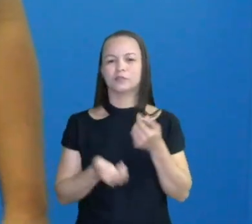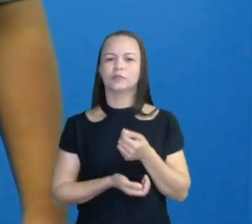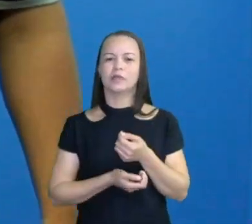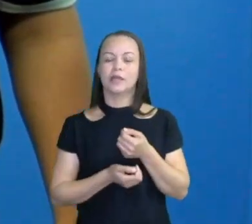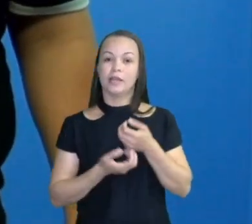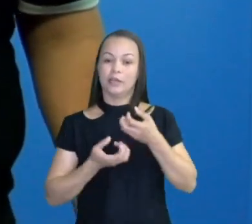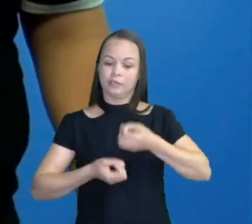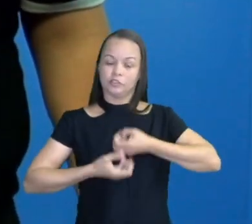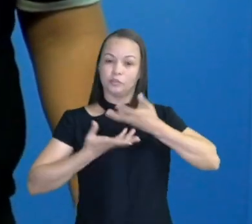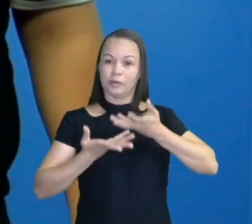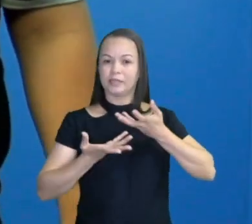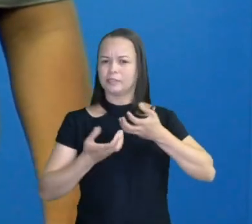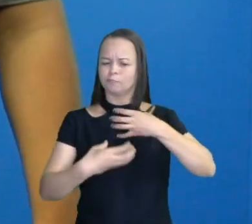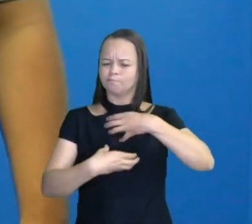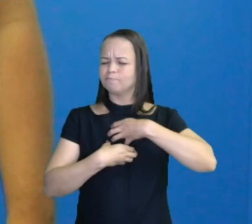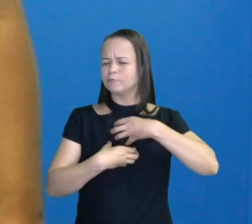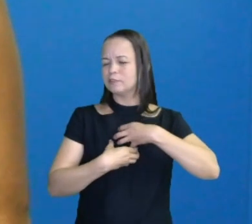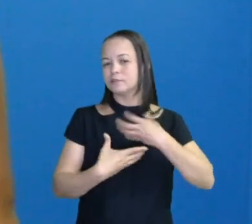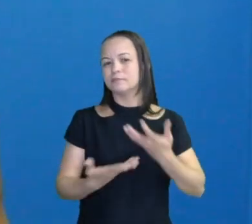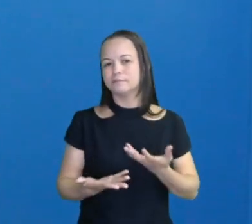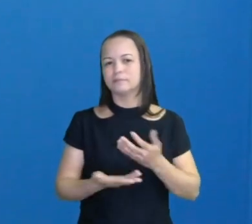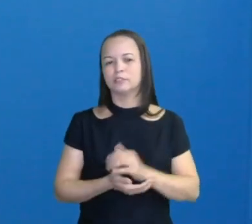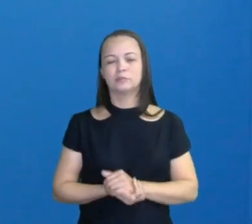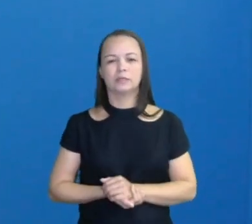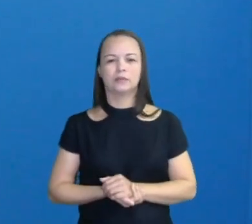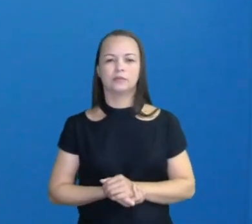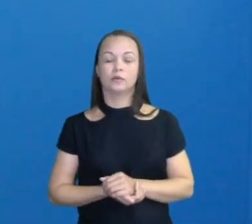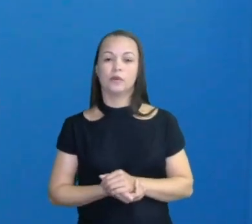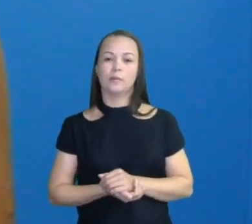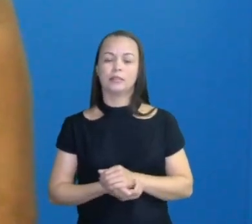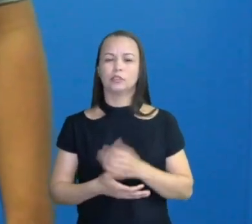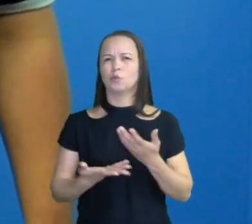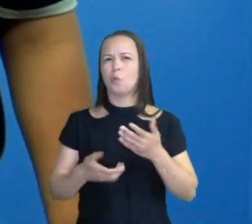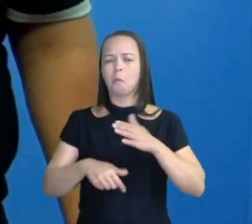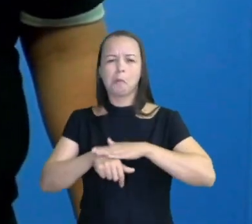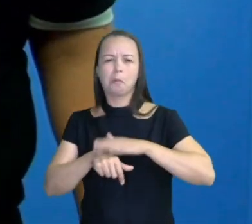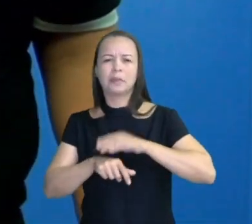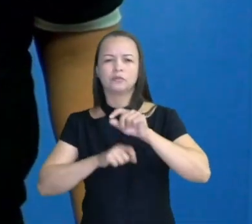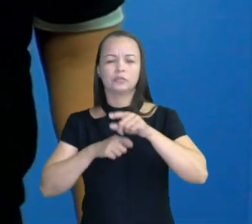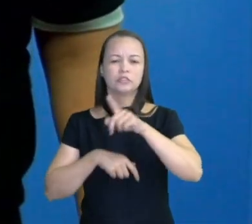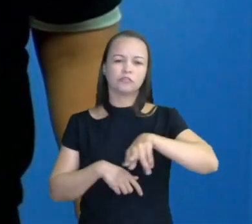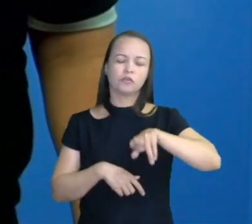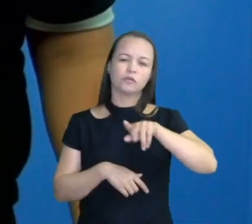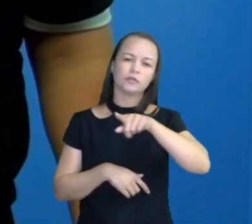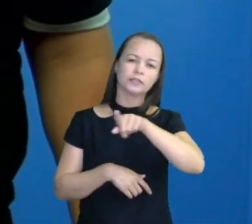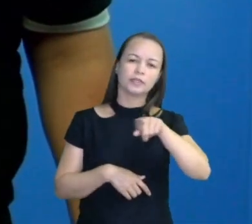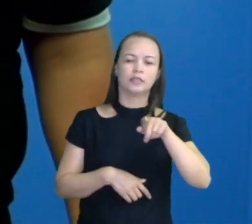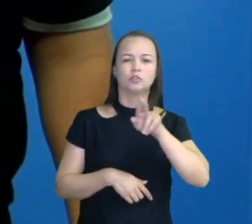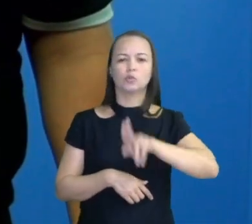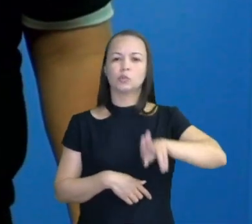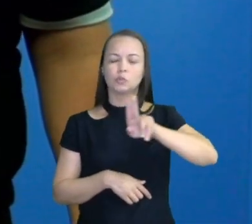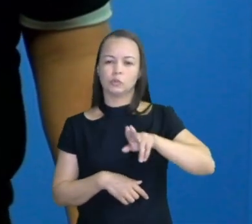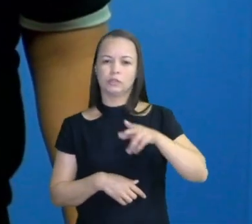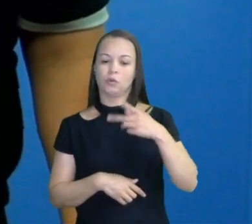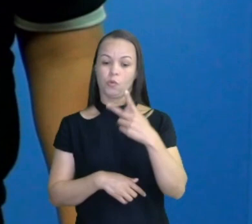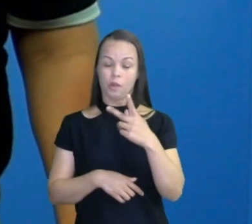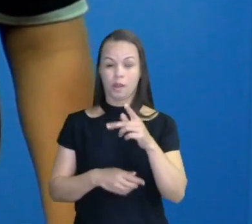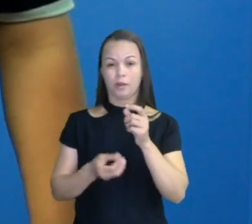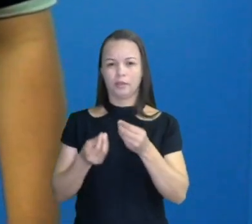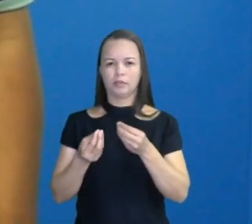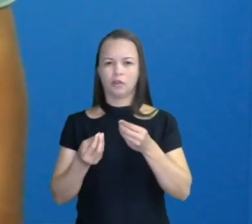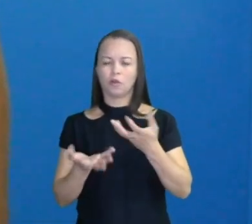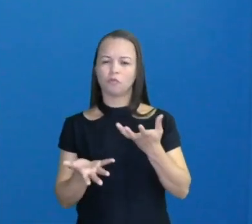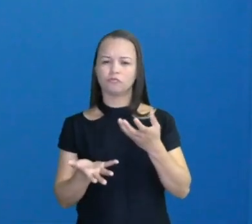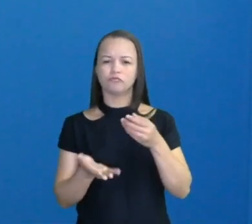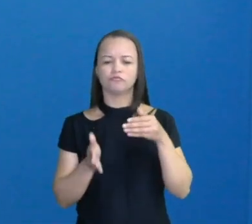lá ele expressando algum sentimento. A partir do momento em que você utiliza ele, você também está fazendo o fato de